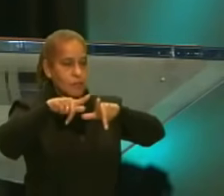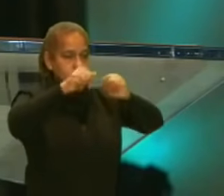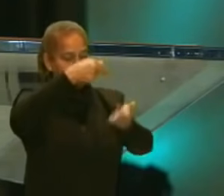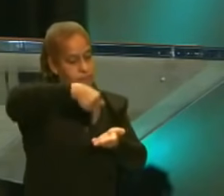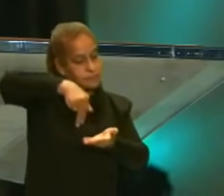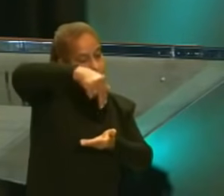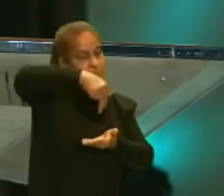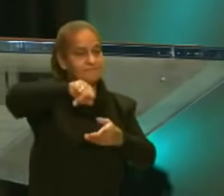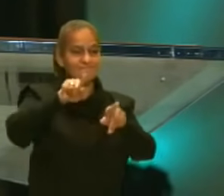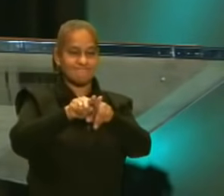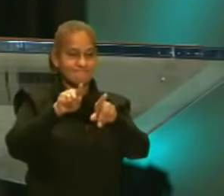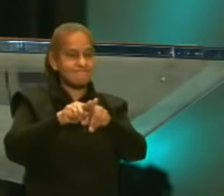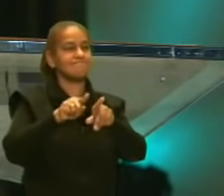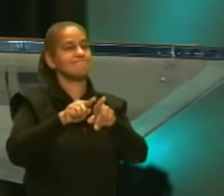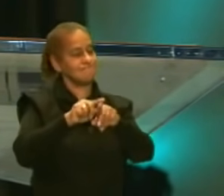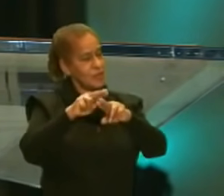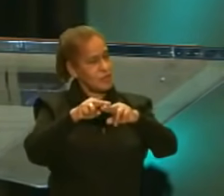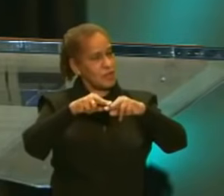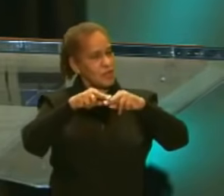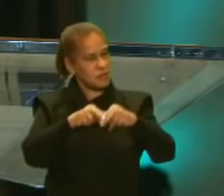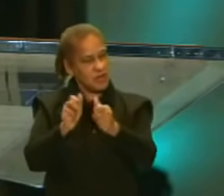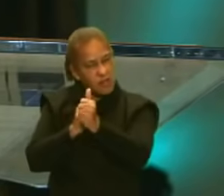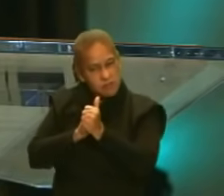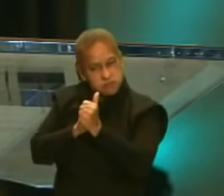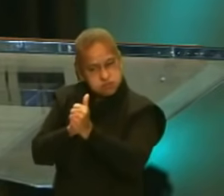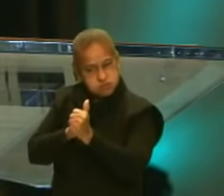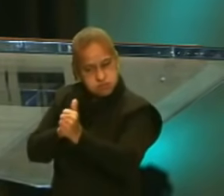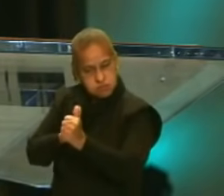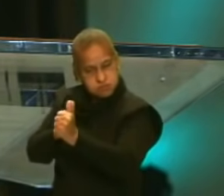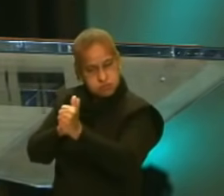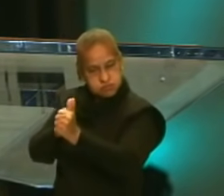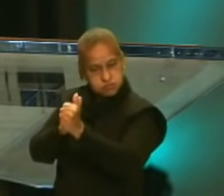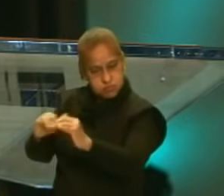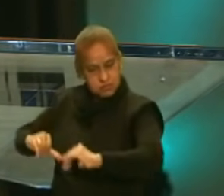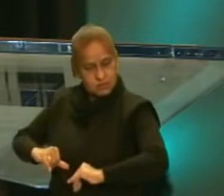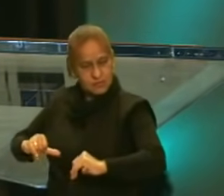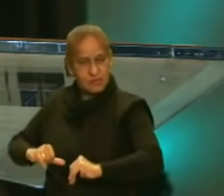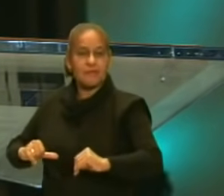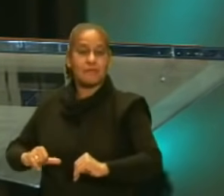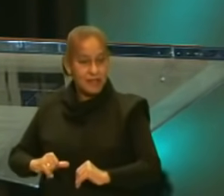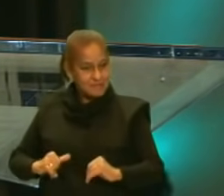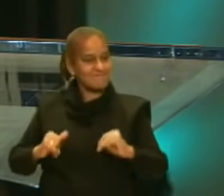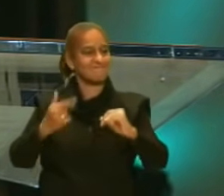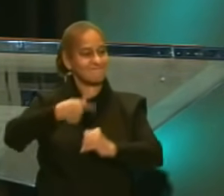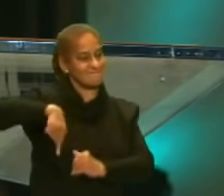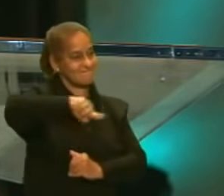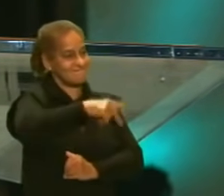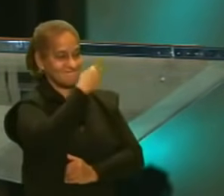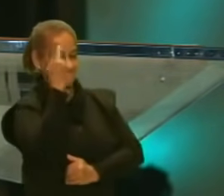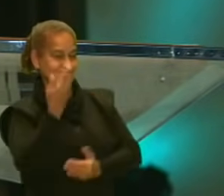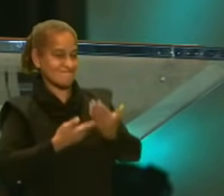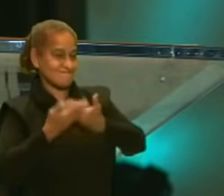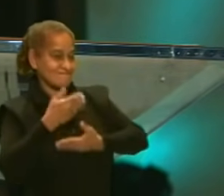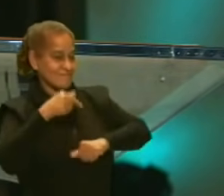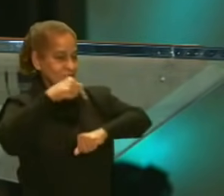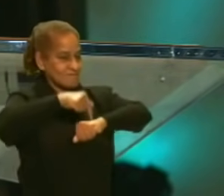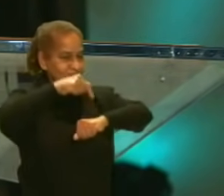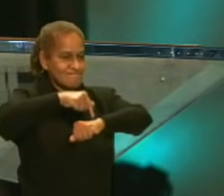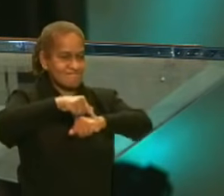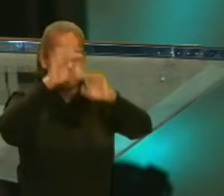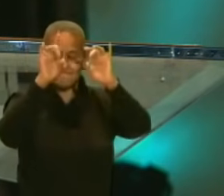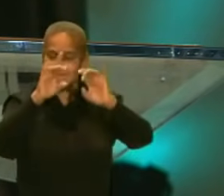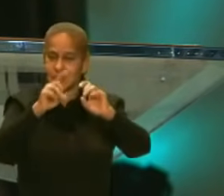nação. E por causa da perseguição que a igreja vai viver nesse período, ela